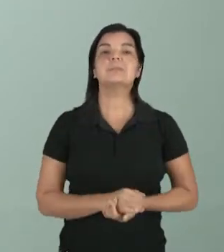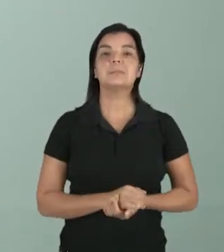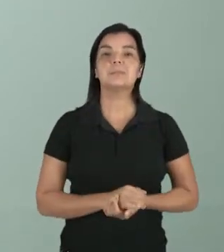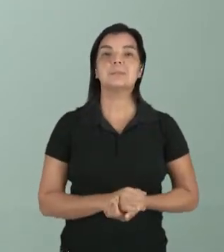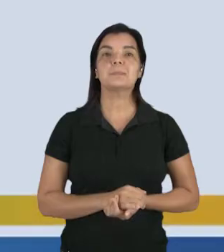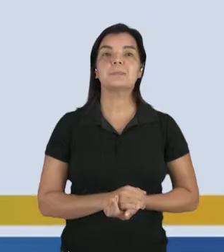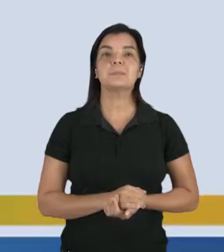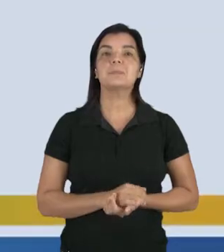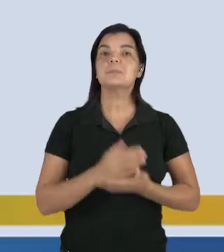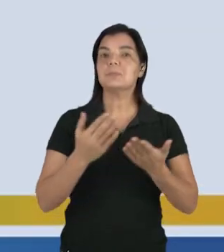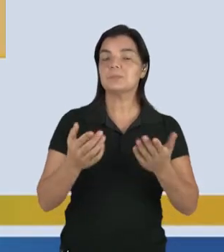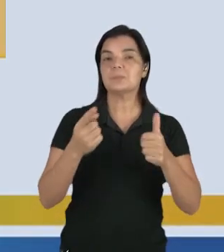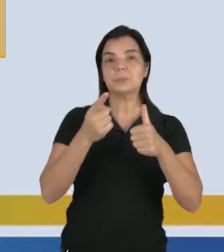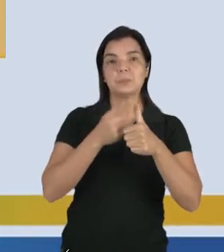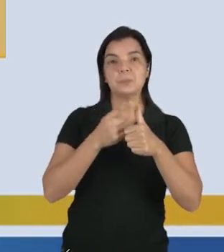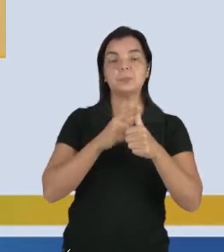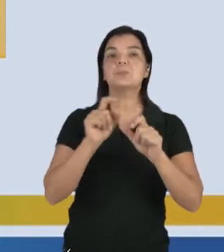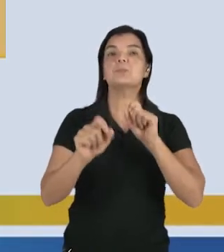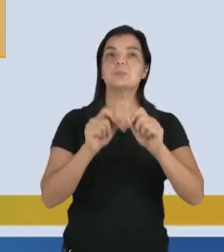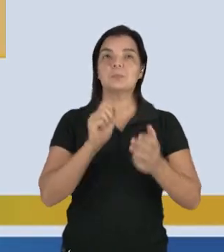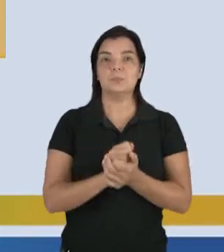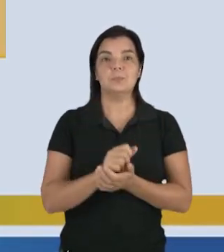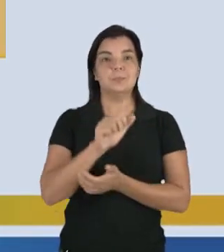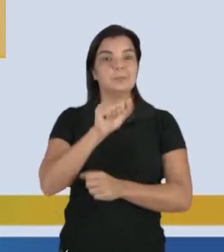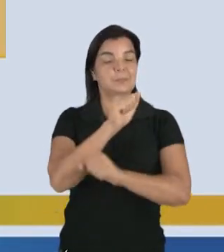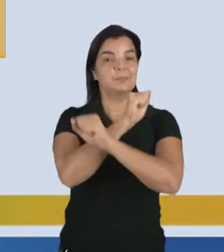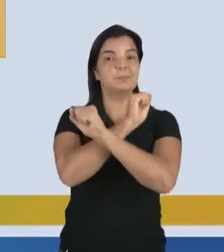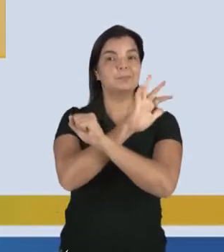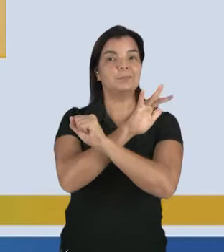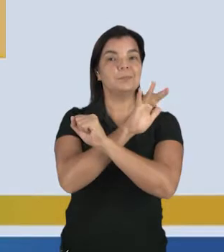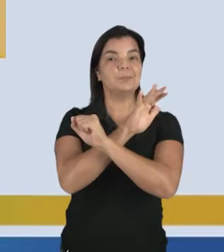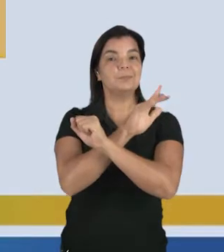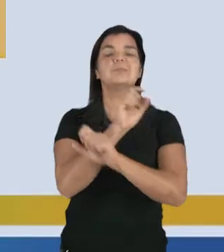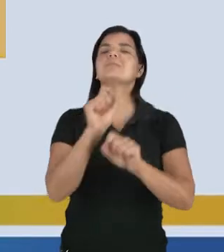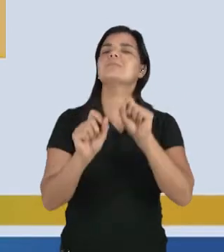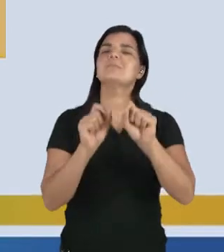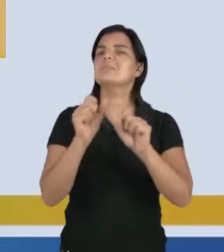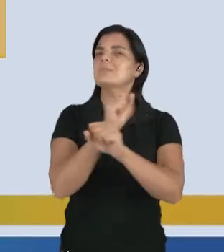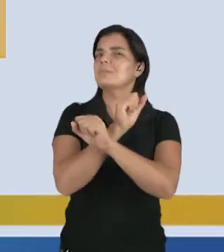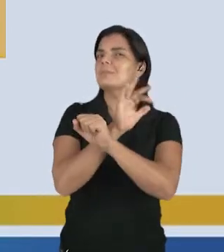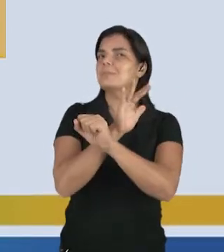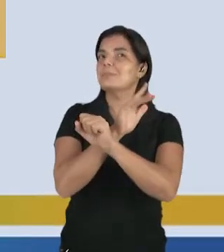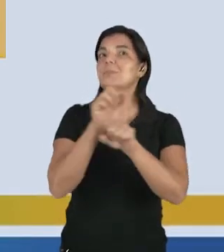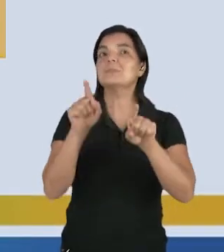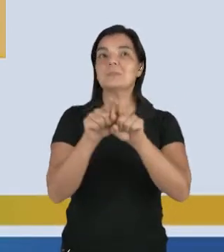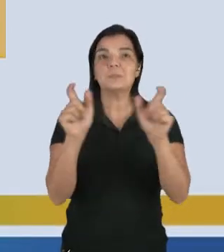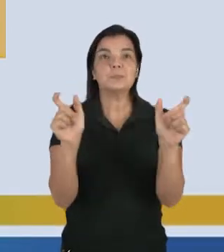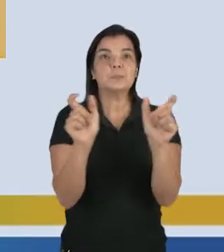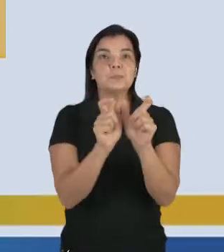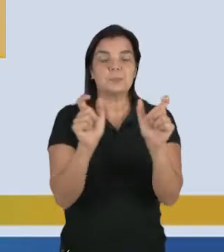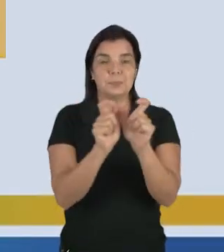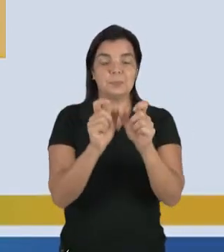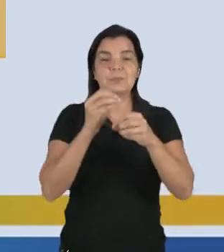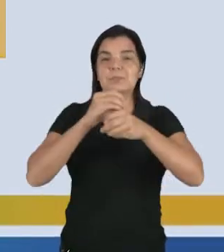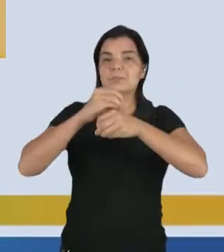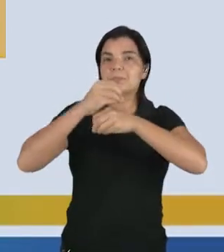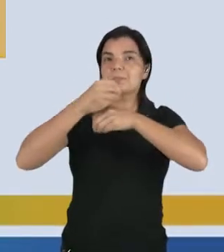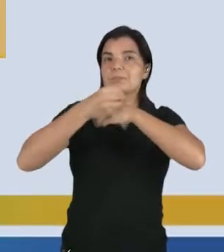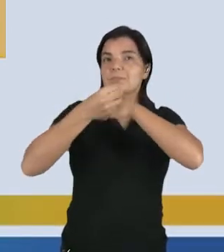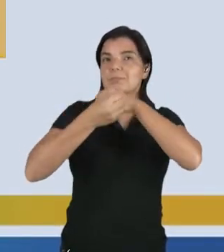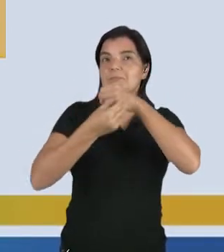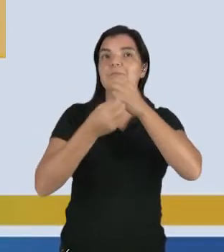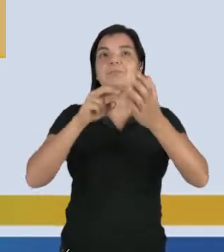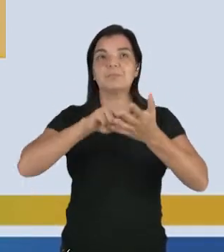características, ok? Então, a primeira delas é os ácidos. O que são ácidos? Eles são compostos moleculares,